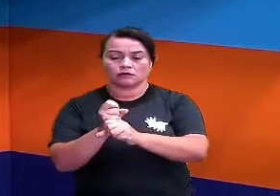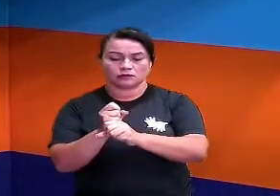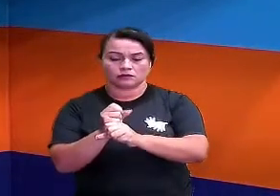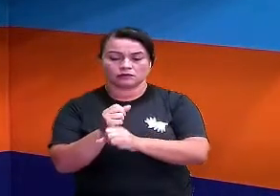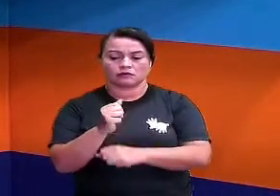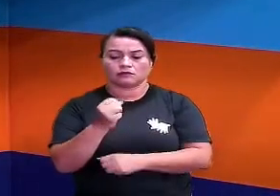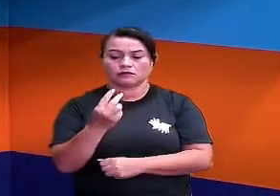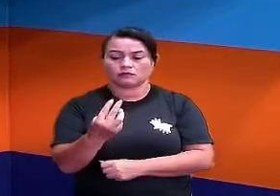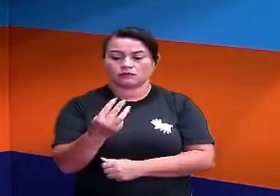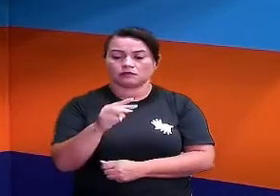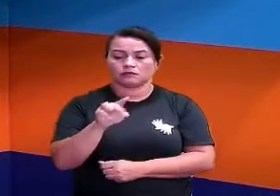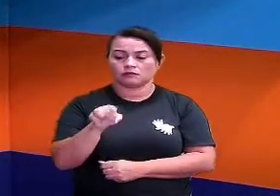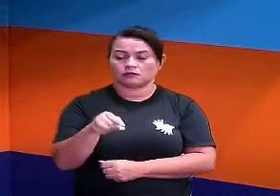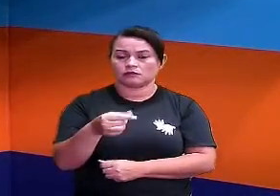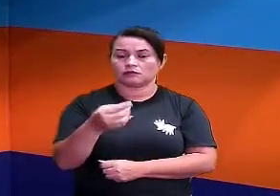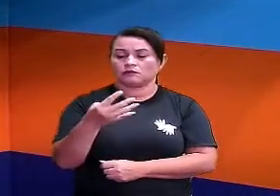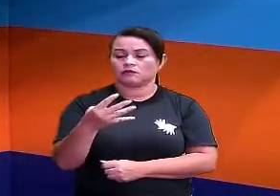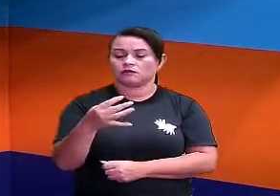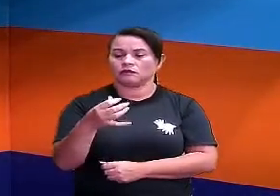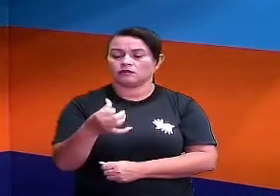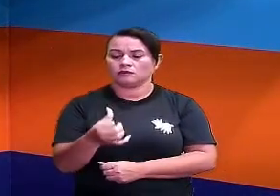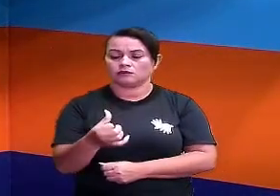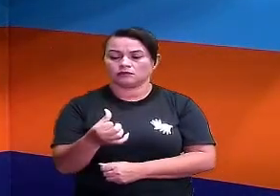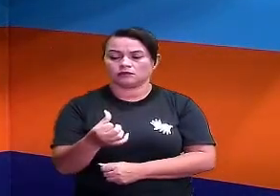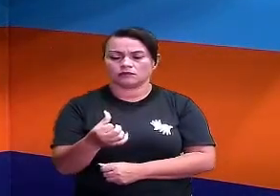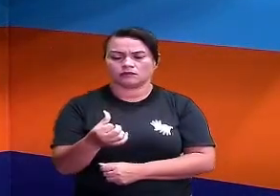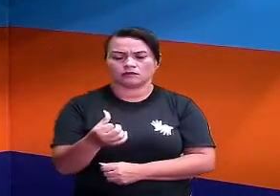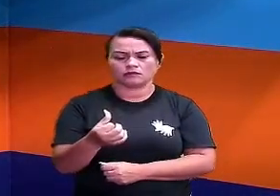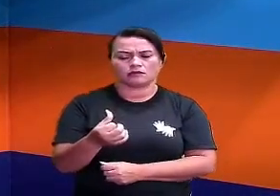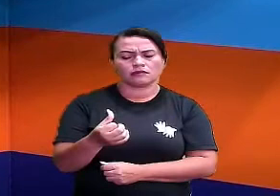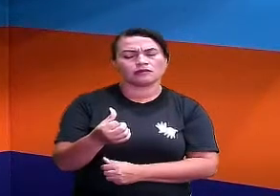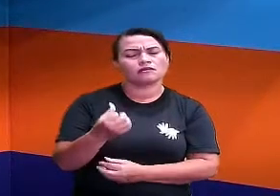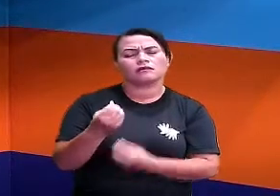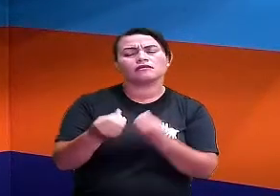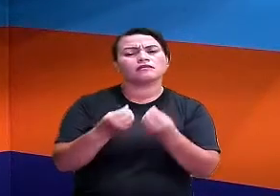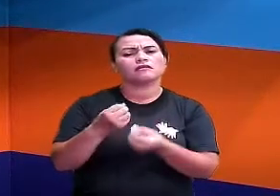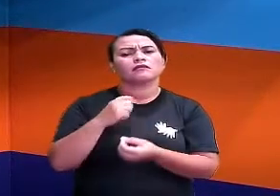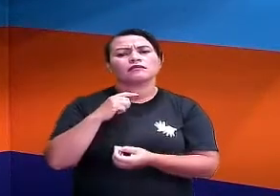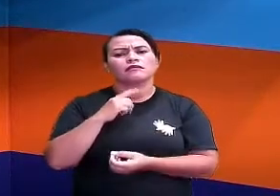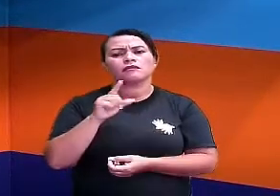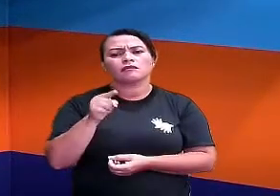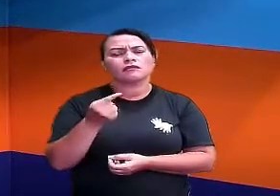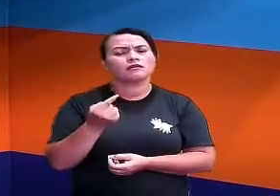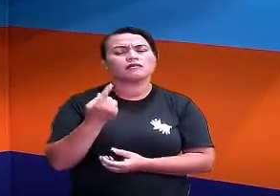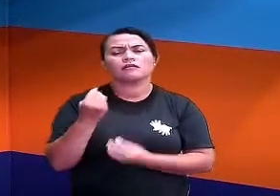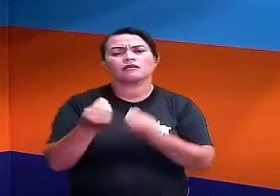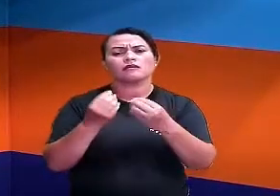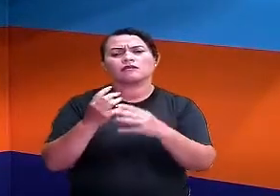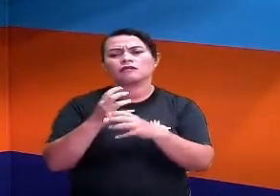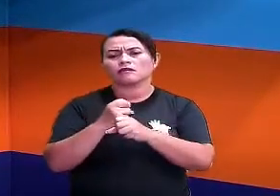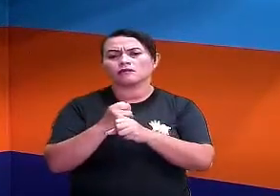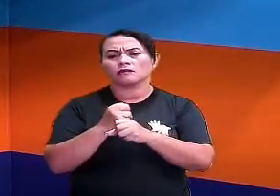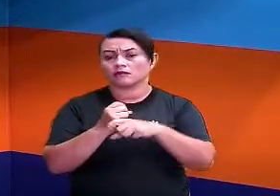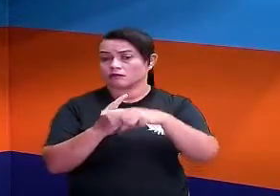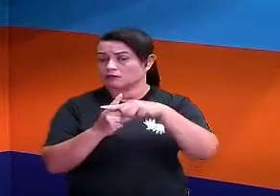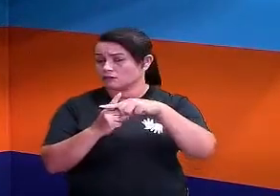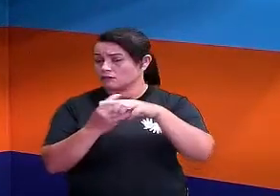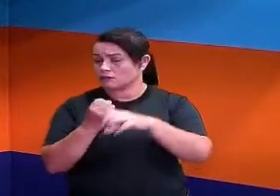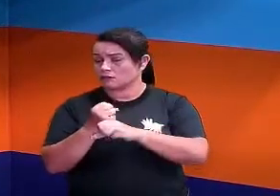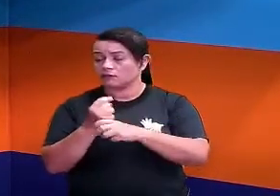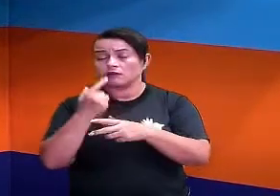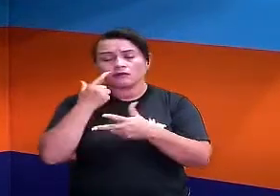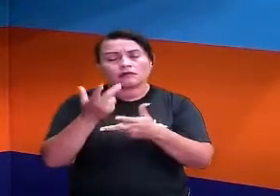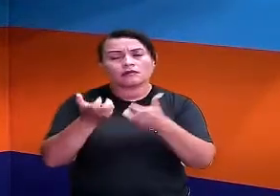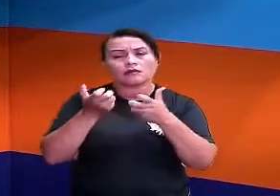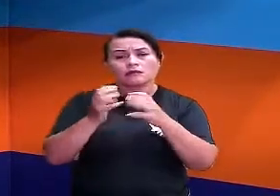dar 3,46. Ô, professora, são números com vírgula, como é que eu faço essa adição? Presta bem